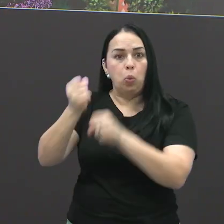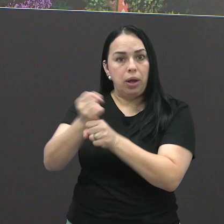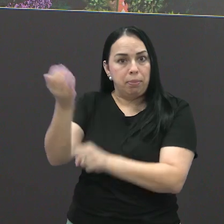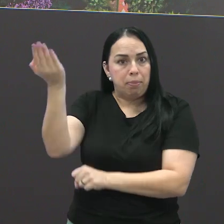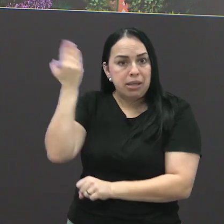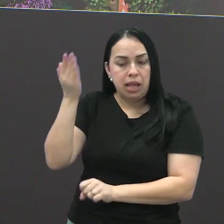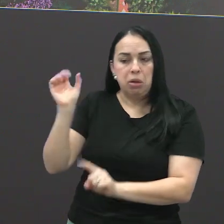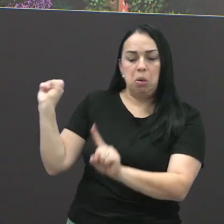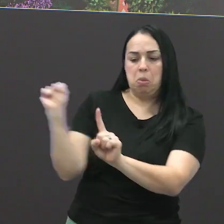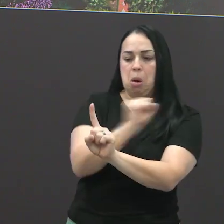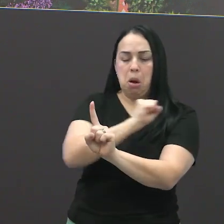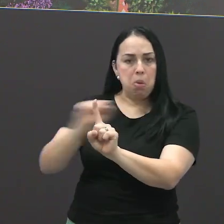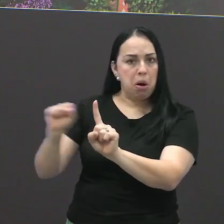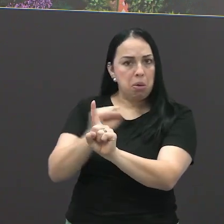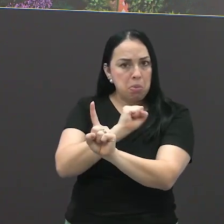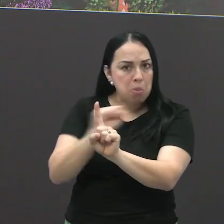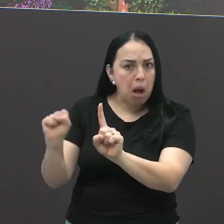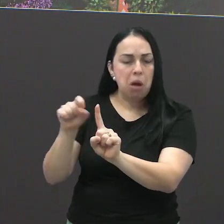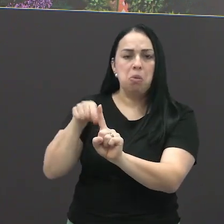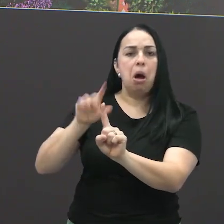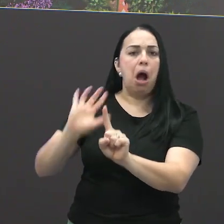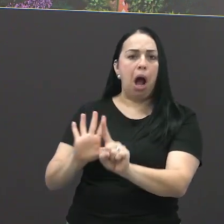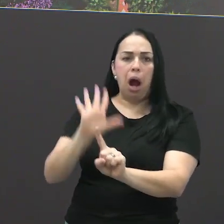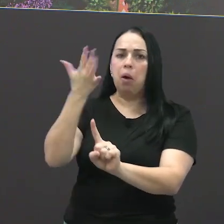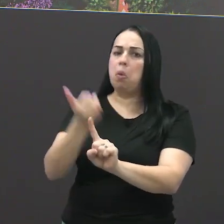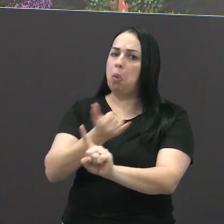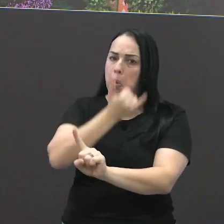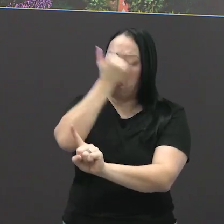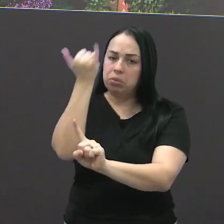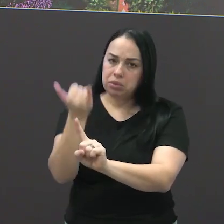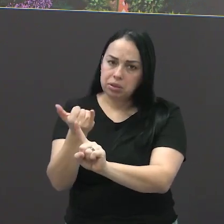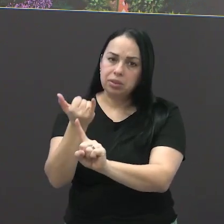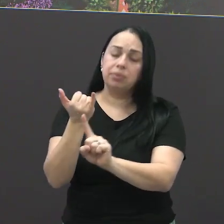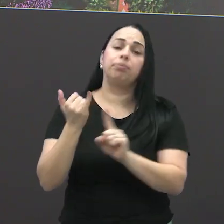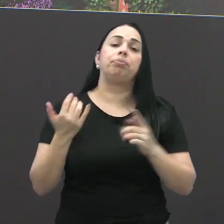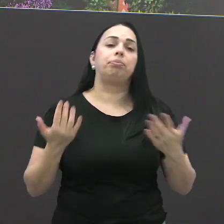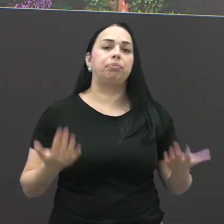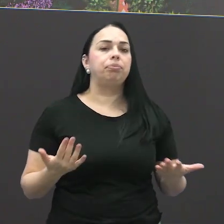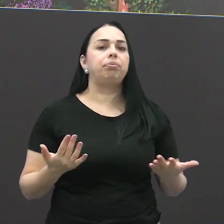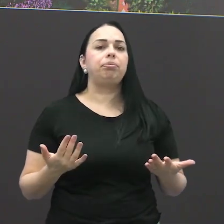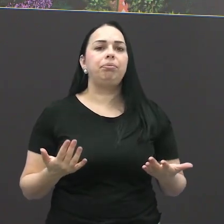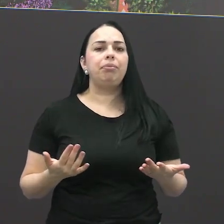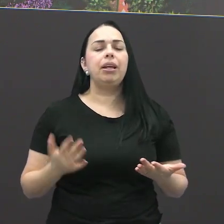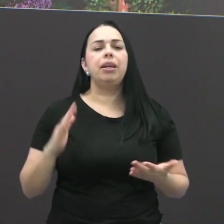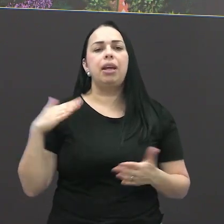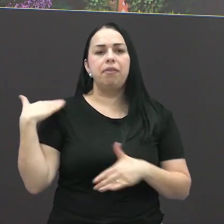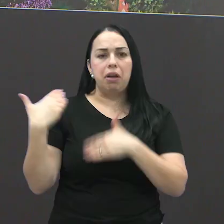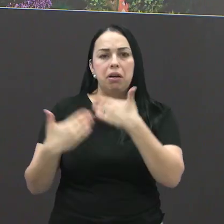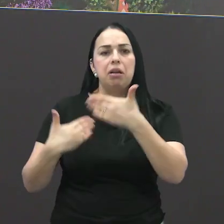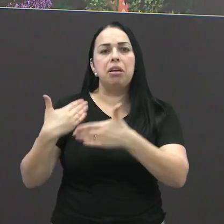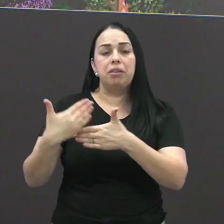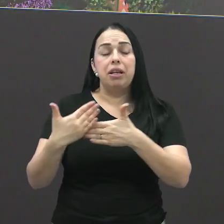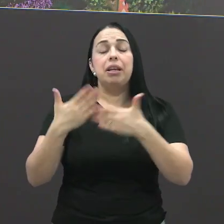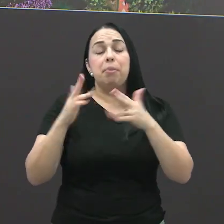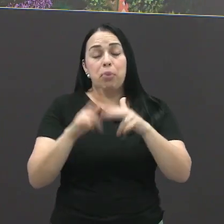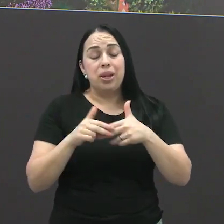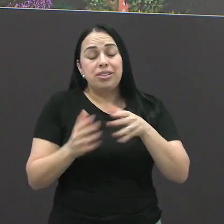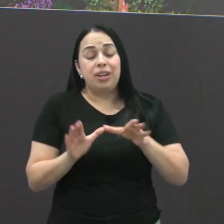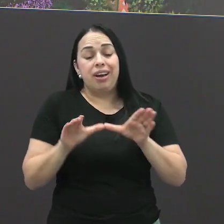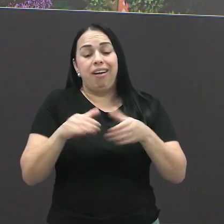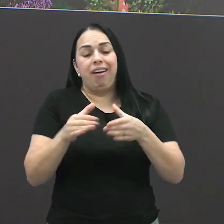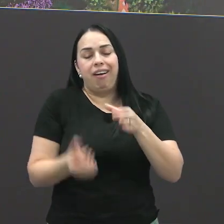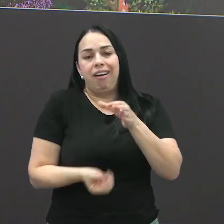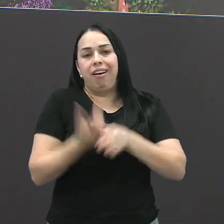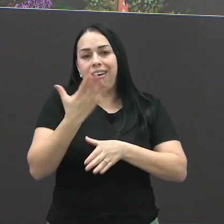2024. Né? Mais de um árbitro por semana durante todo o ano. E isso vem trazer segurança também,